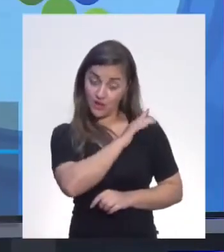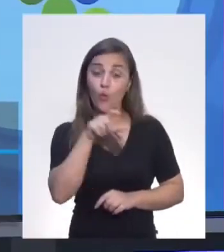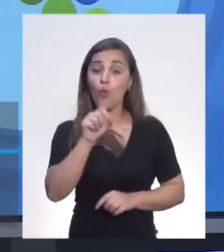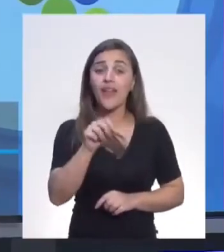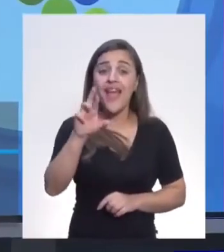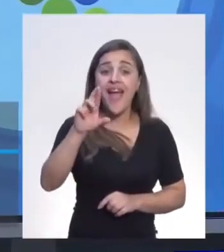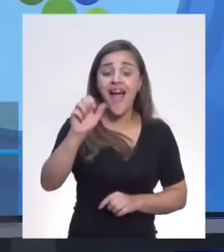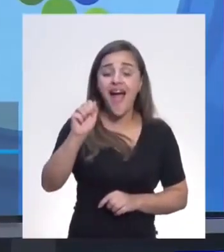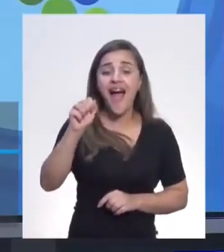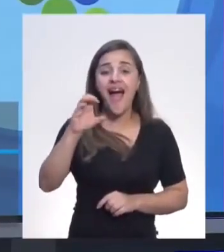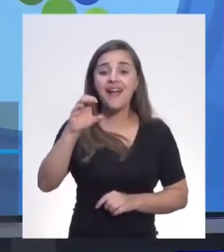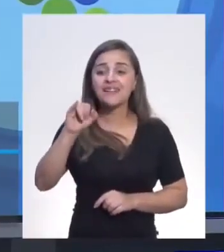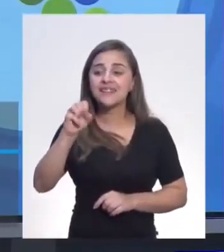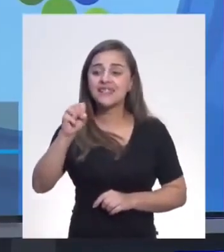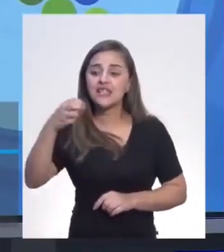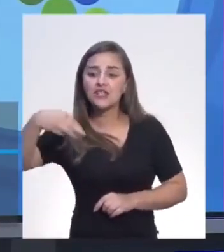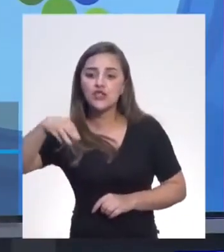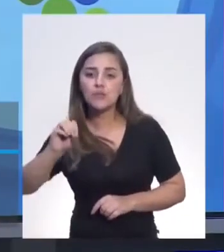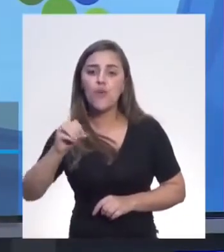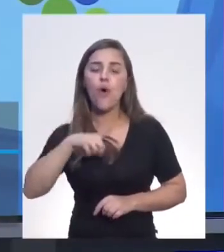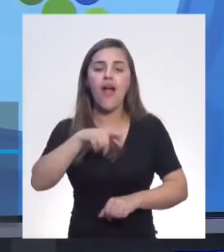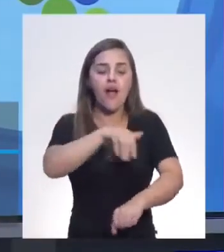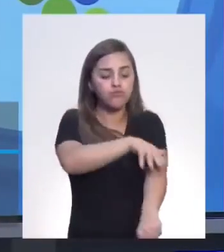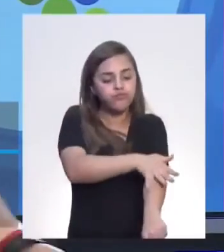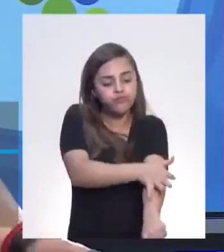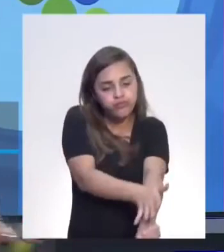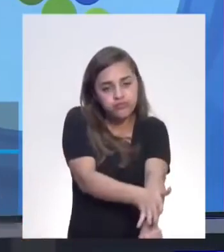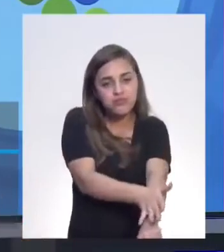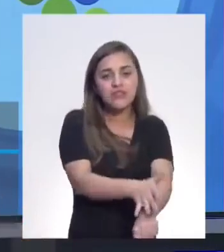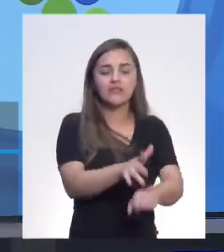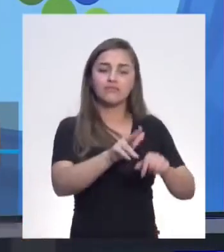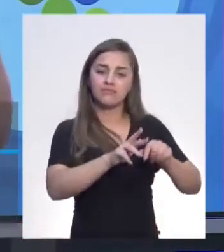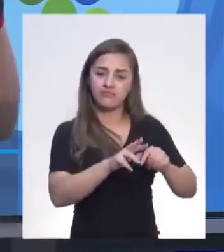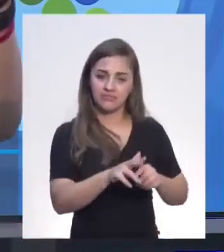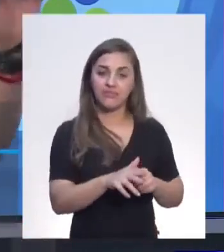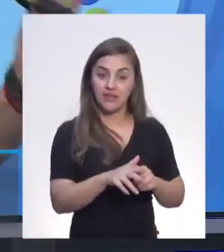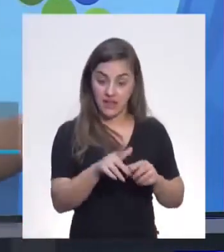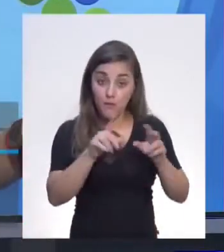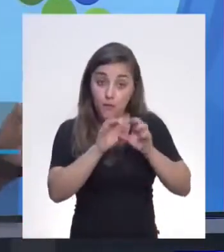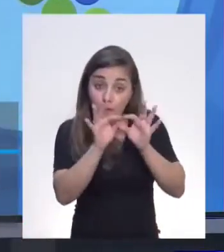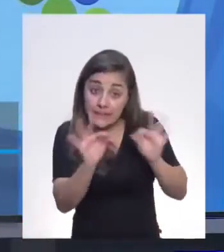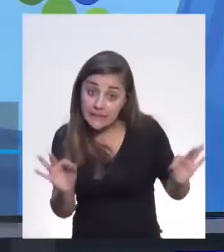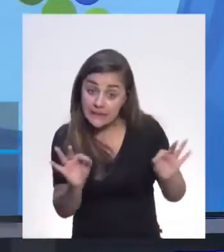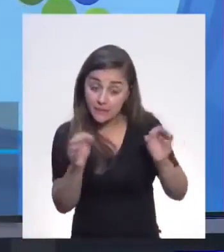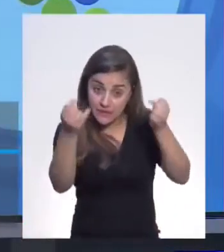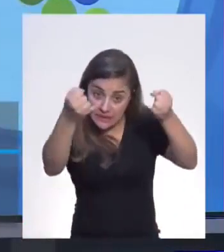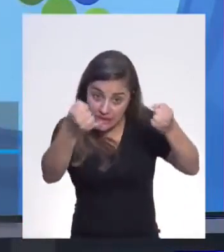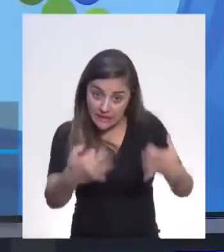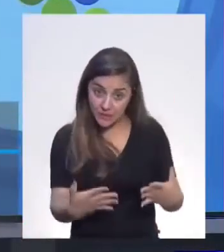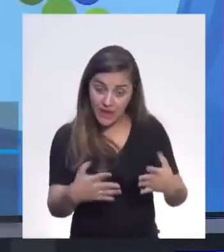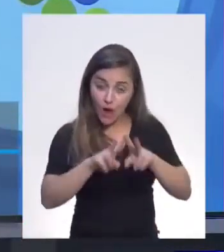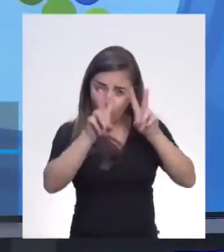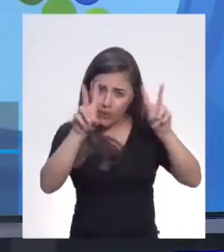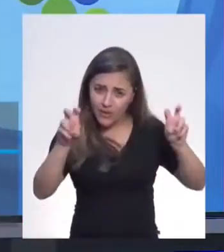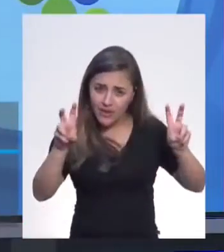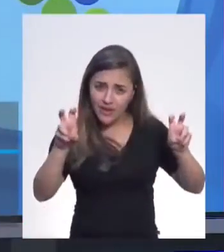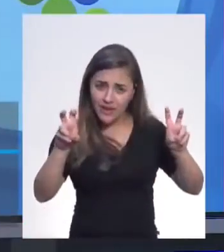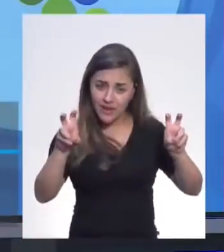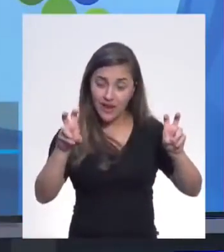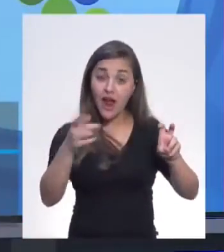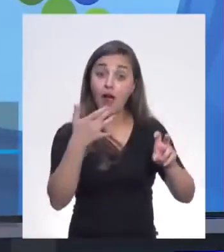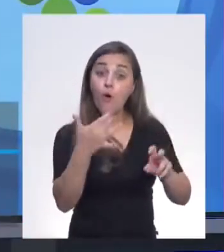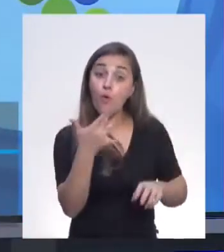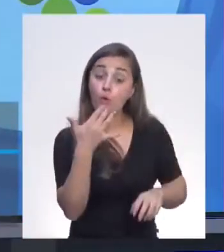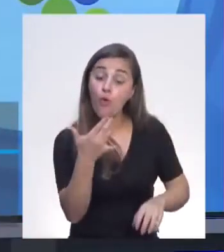sobre etnia, sobre cor, né, de pele. Vamos tentar simplificar, tá? O termo não é esse, mas simplificando é cor de